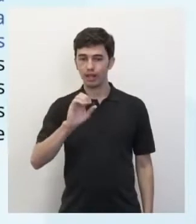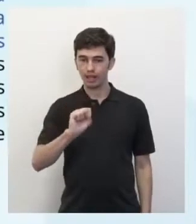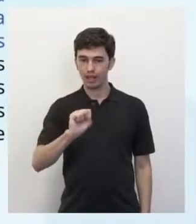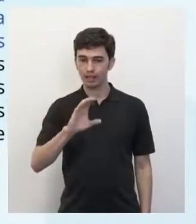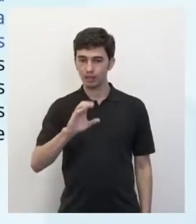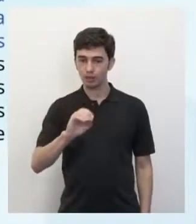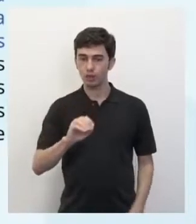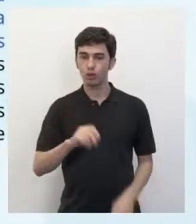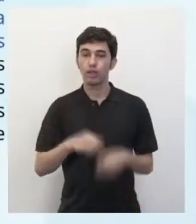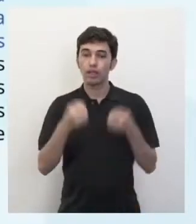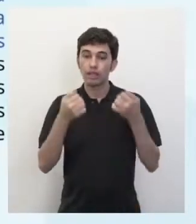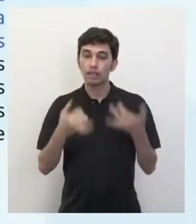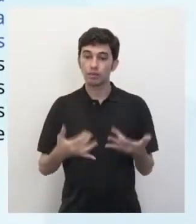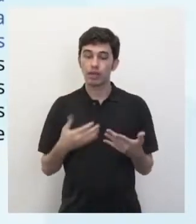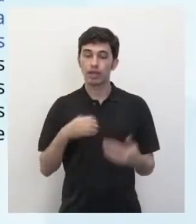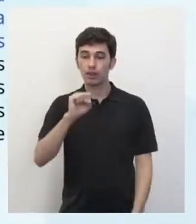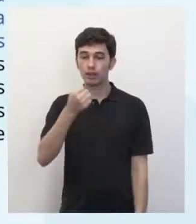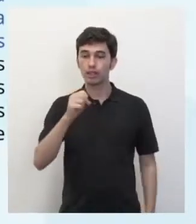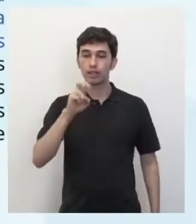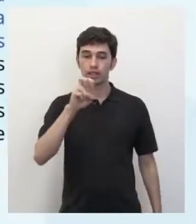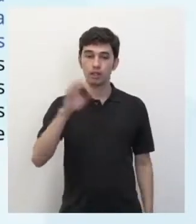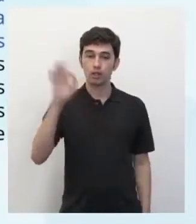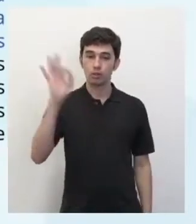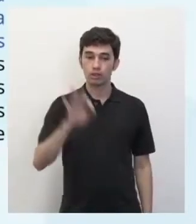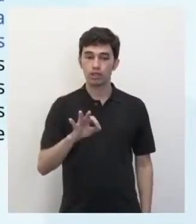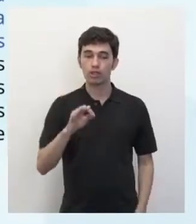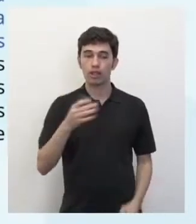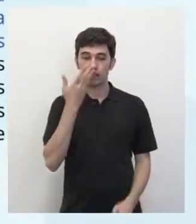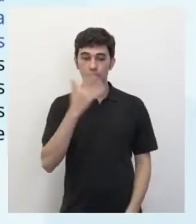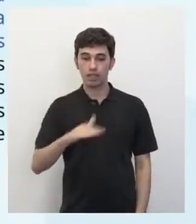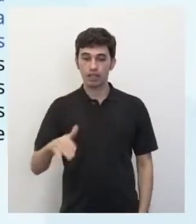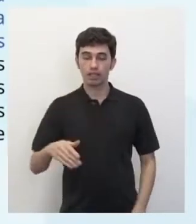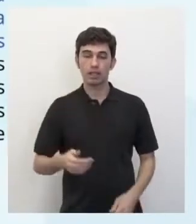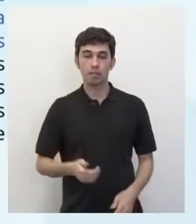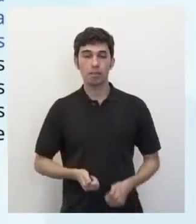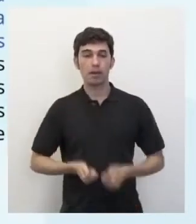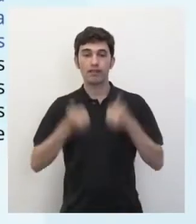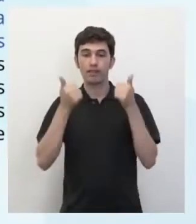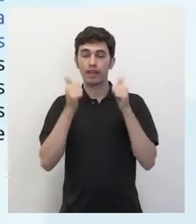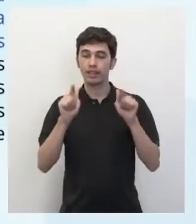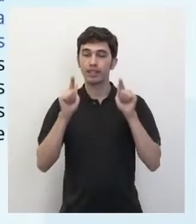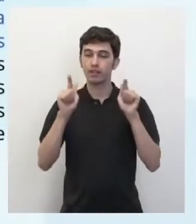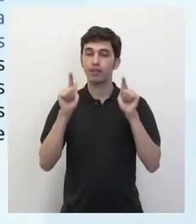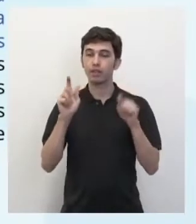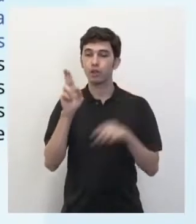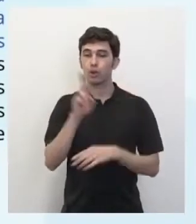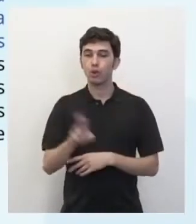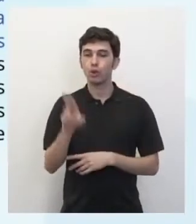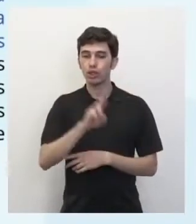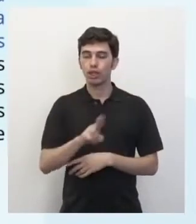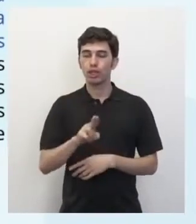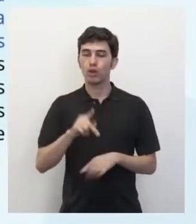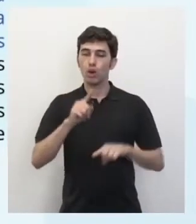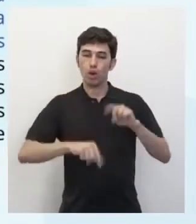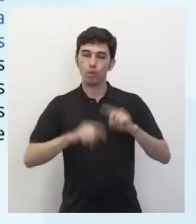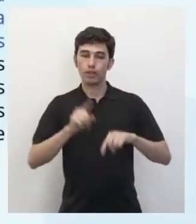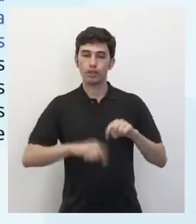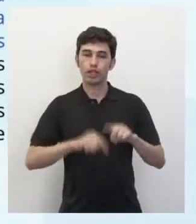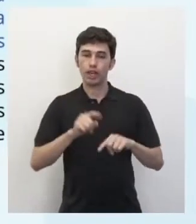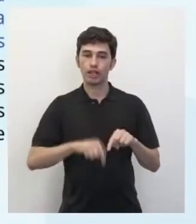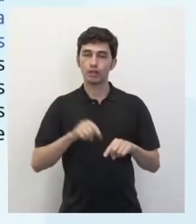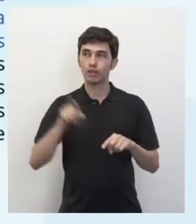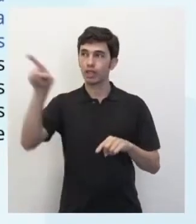de 85% das crianças preferem se divertir com objetos divulgados nas